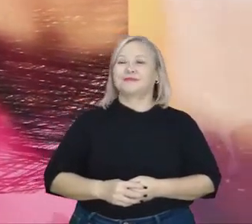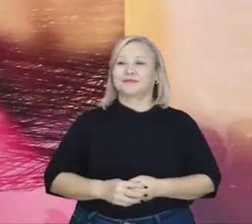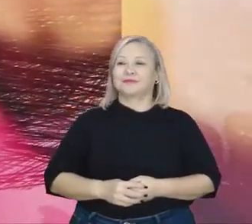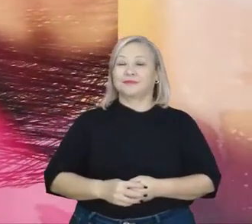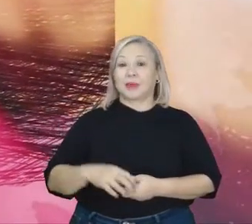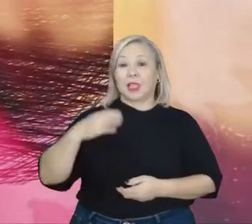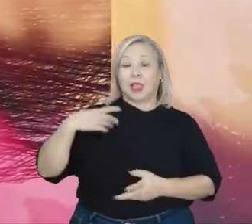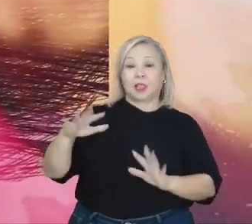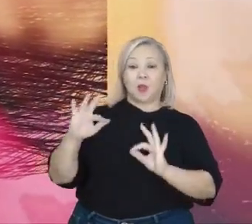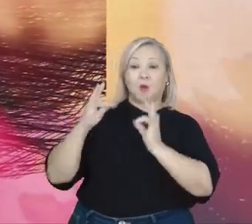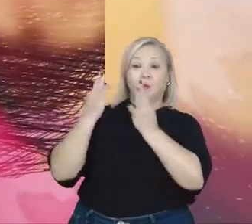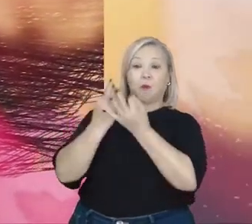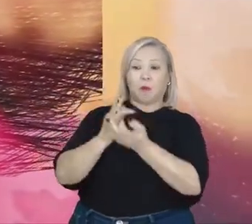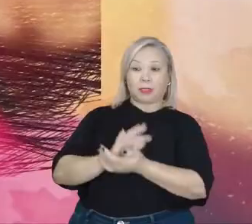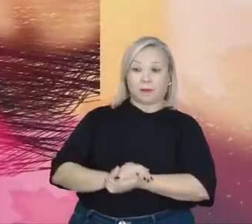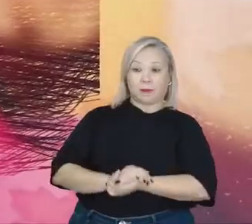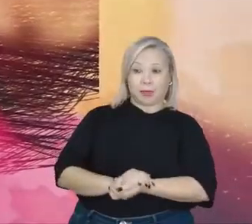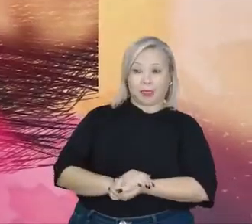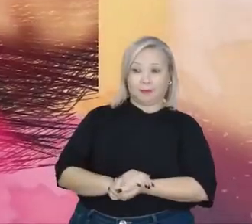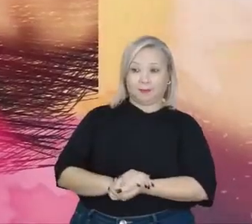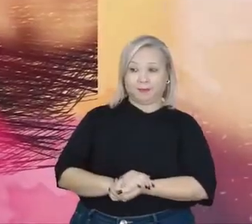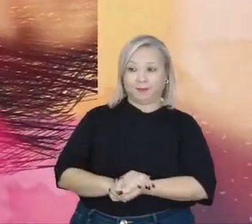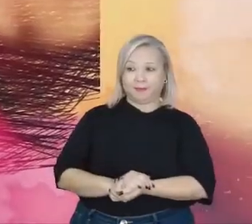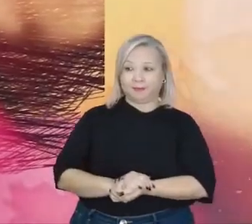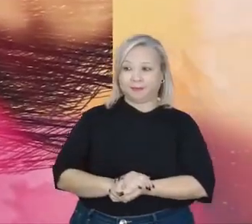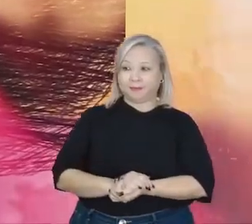Bolsa Família.